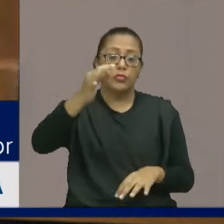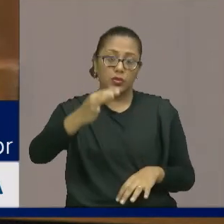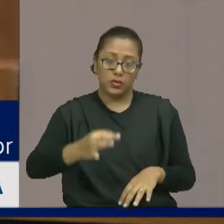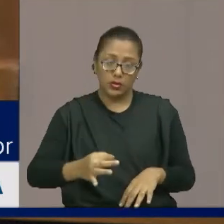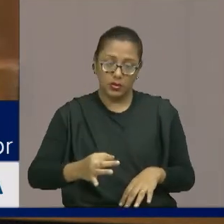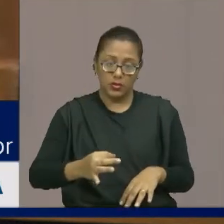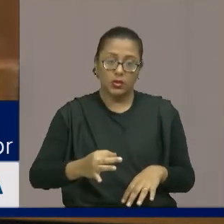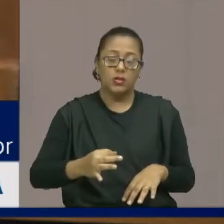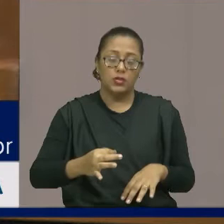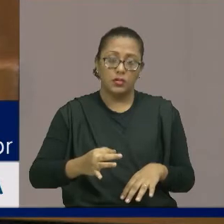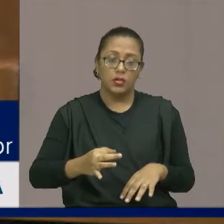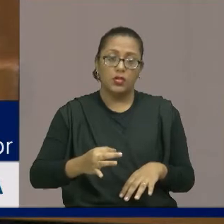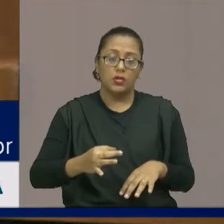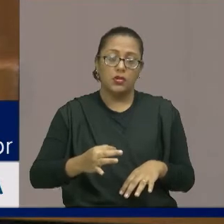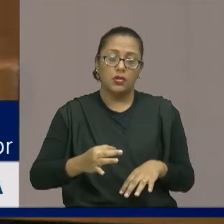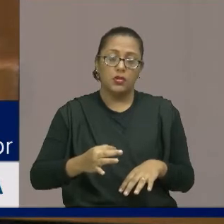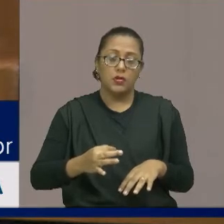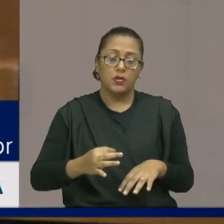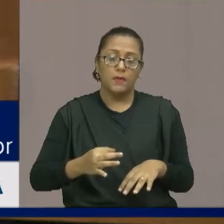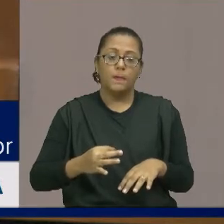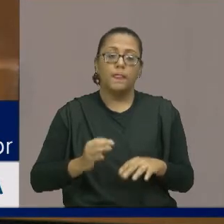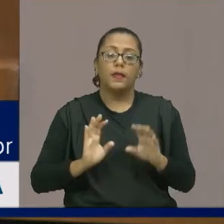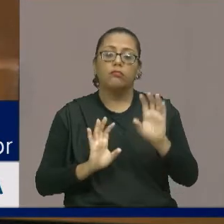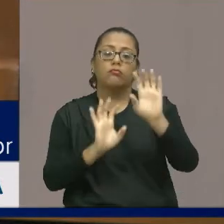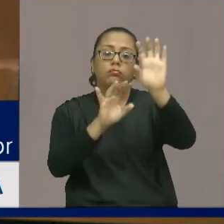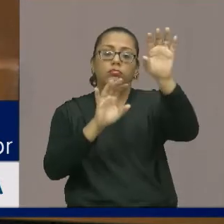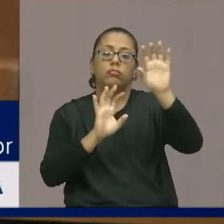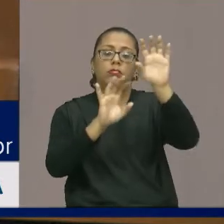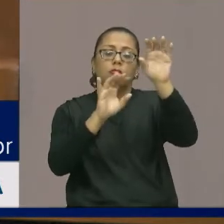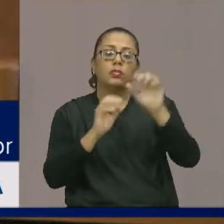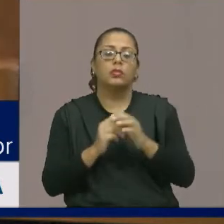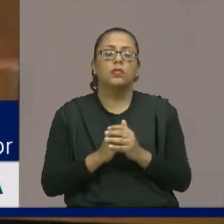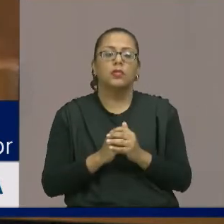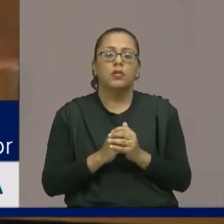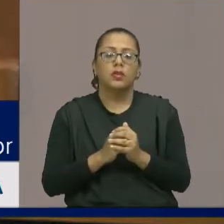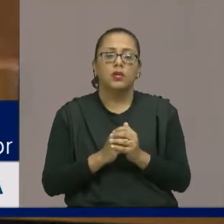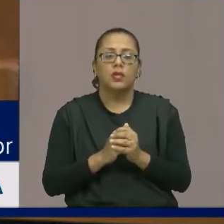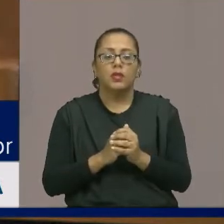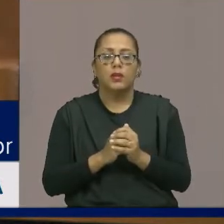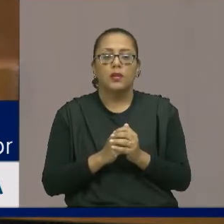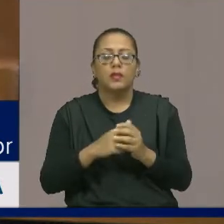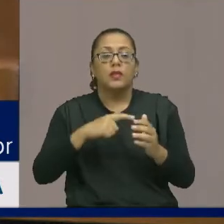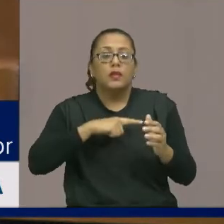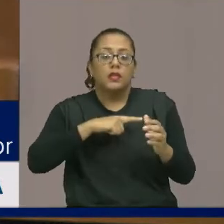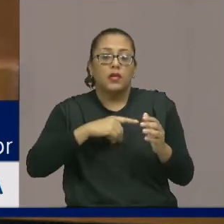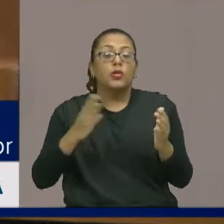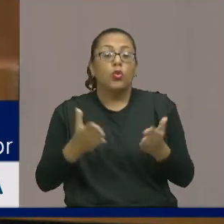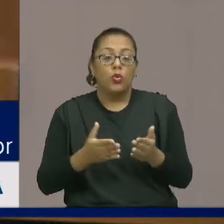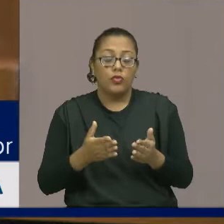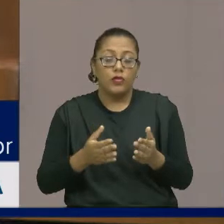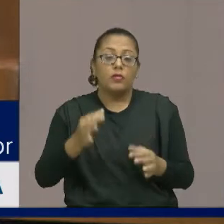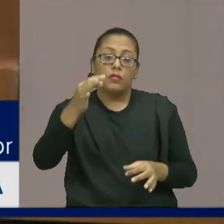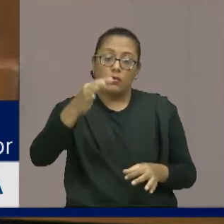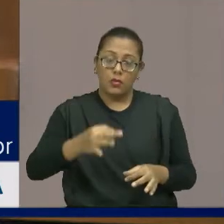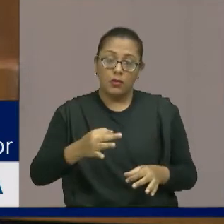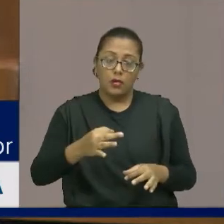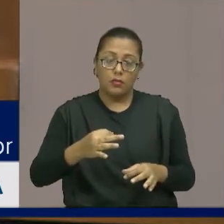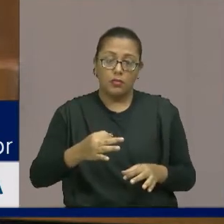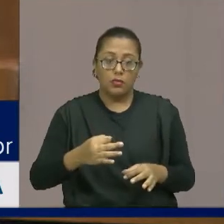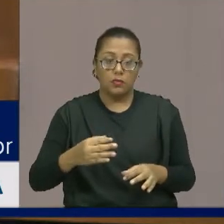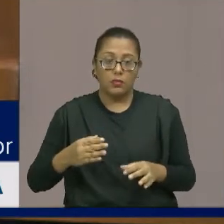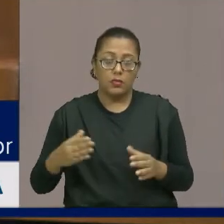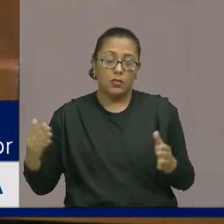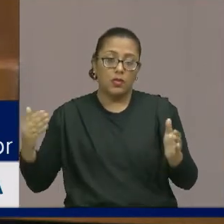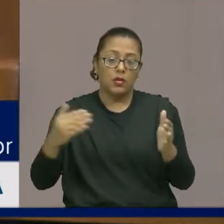é destinada através da modalidade, não pode passar de um certo teto, hoje por volta de R$ 6 mil,